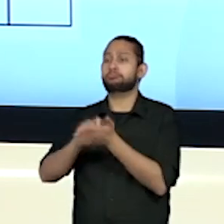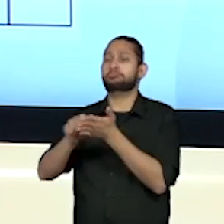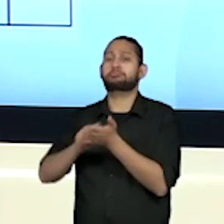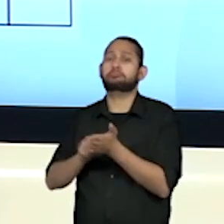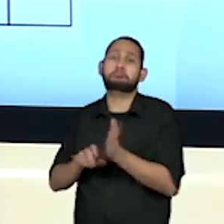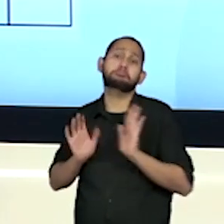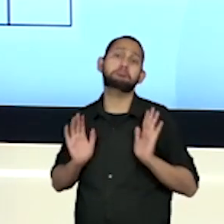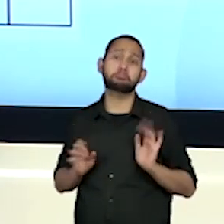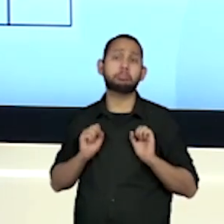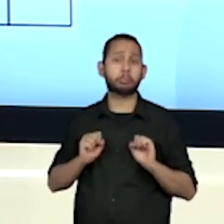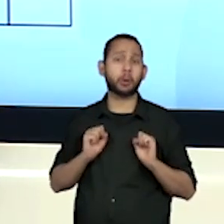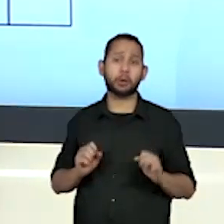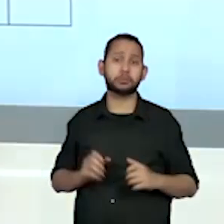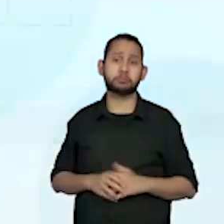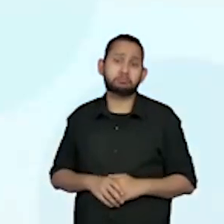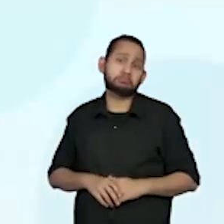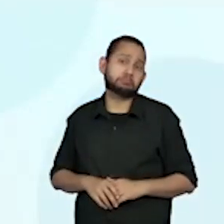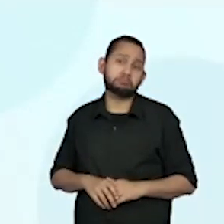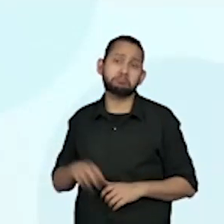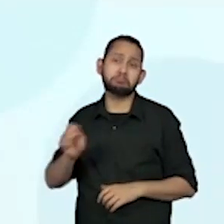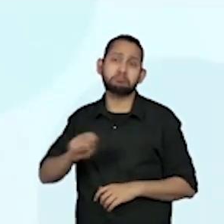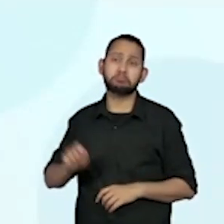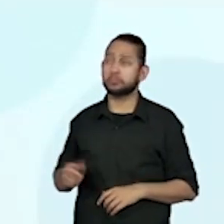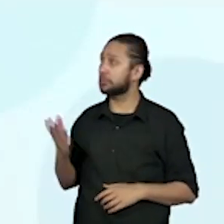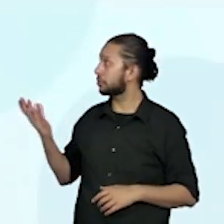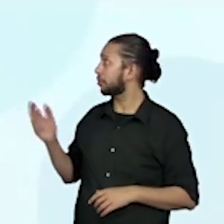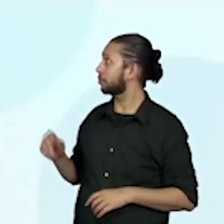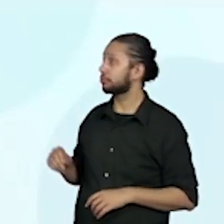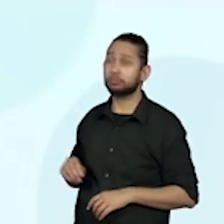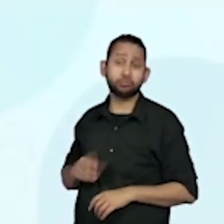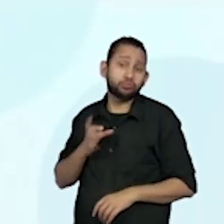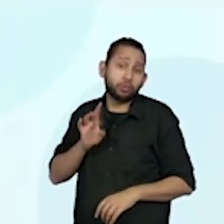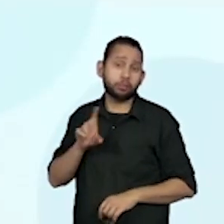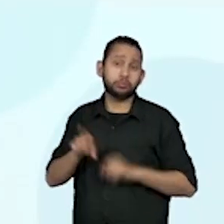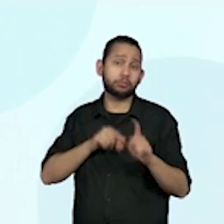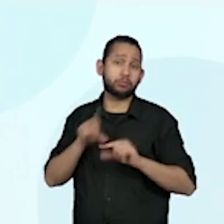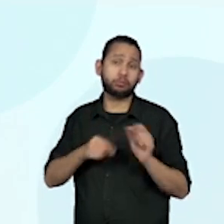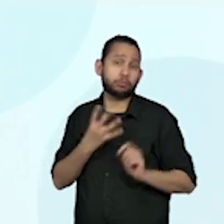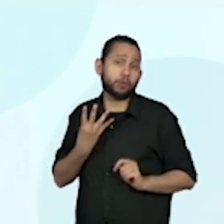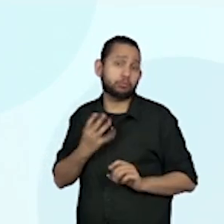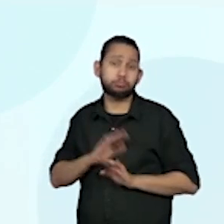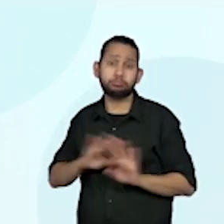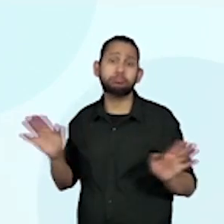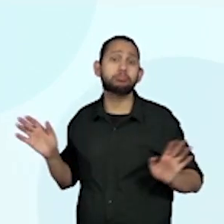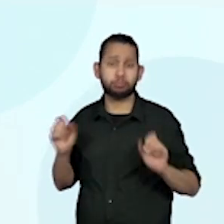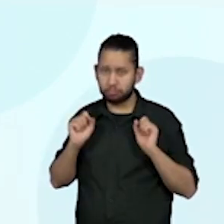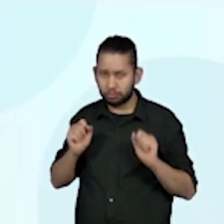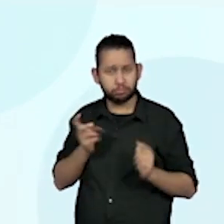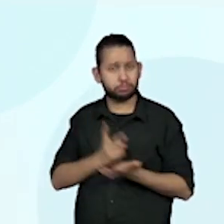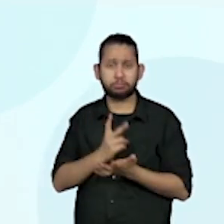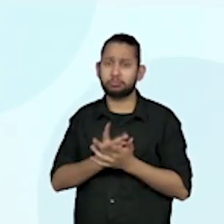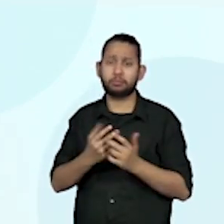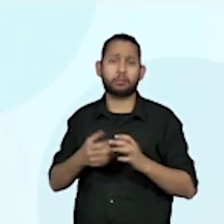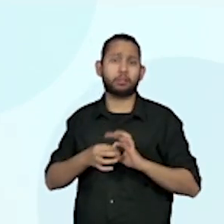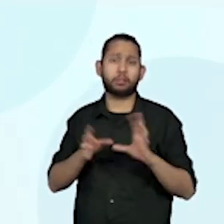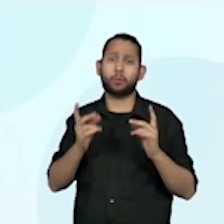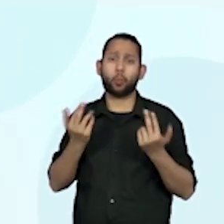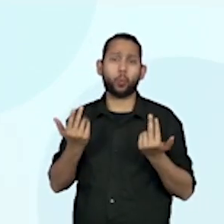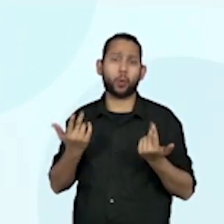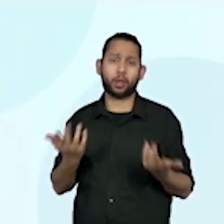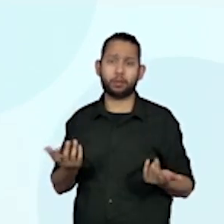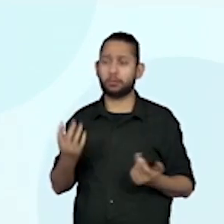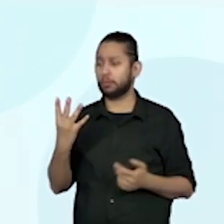meio, sem nenhum motivo aparente. Só para mostrar para vocês que ainda continua 4/8,